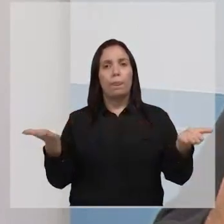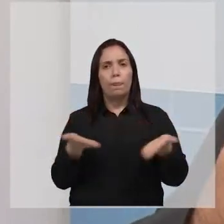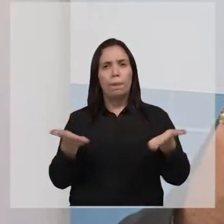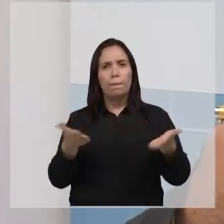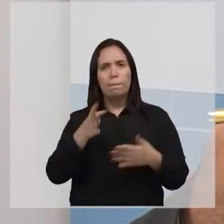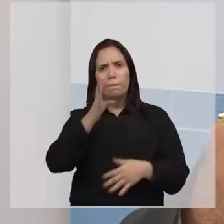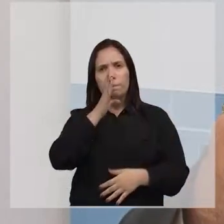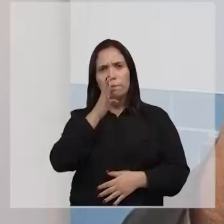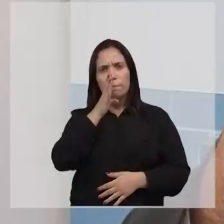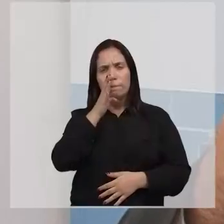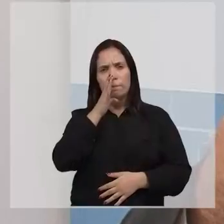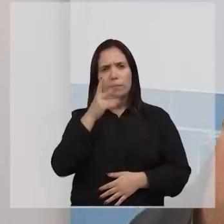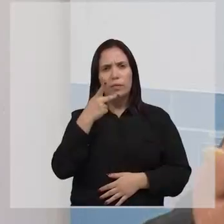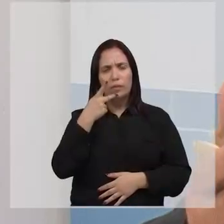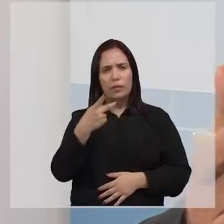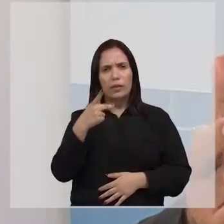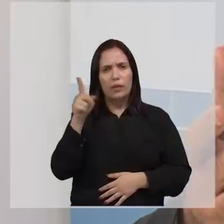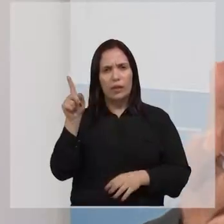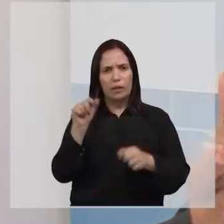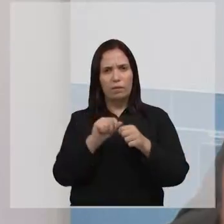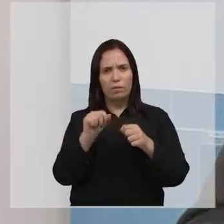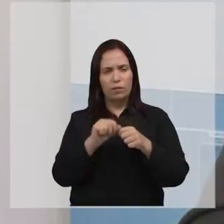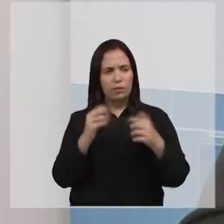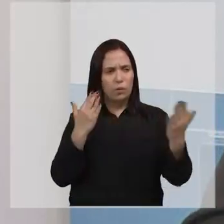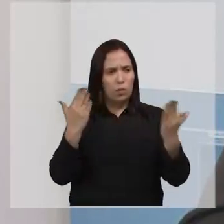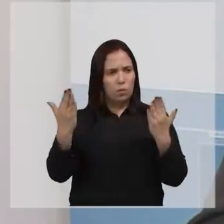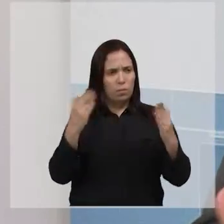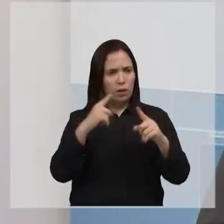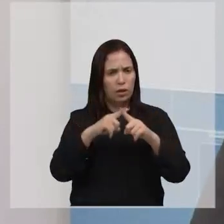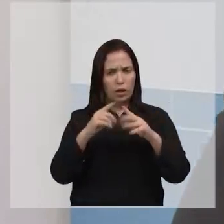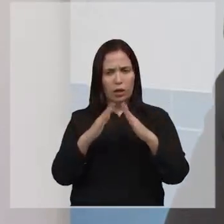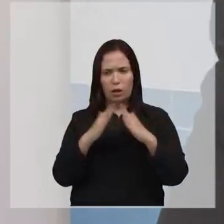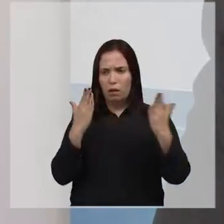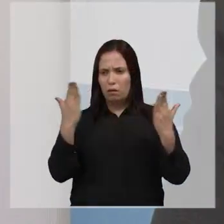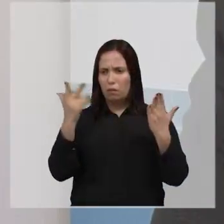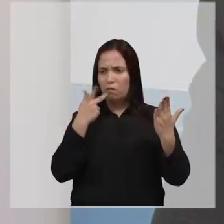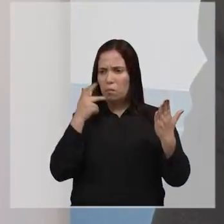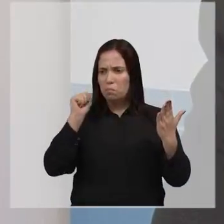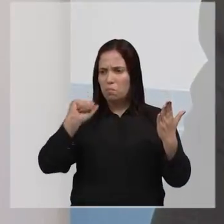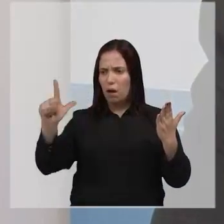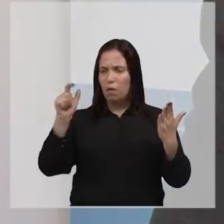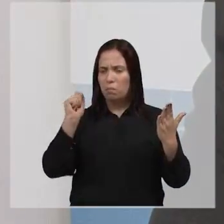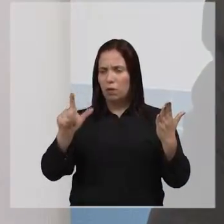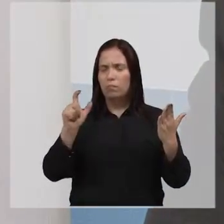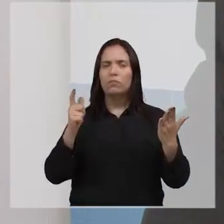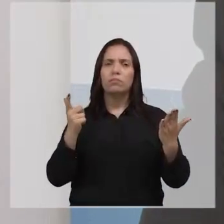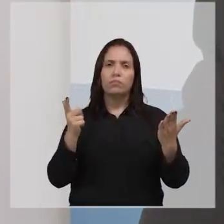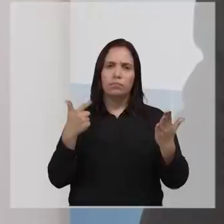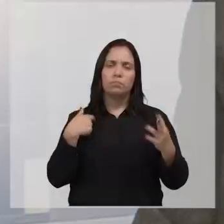hoje, dizendo que ele tinha feito um paralelo das igrejas, rapaz, ele está tudo doido. Carlos, o